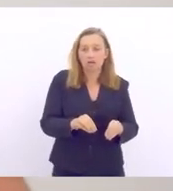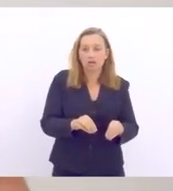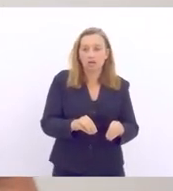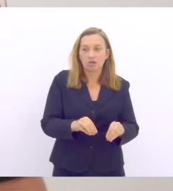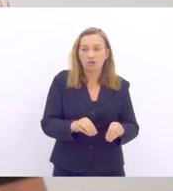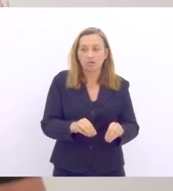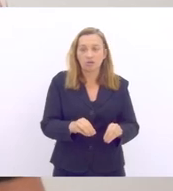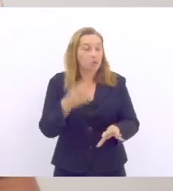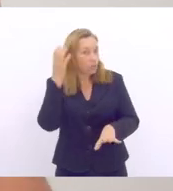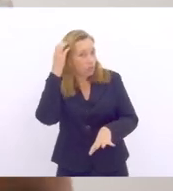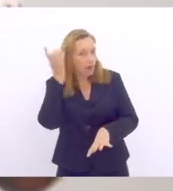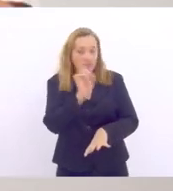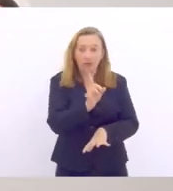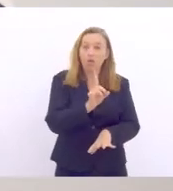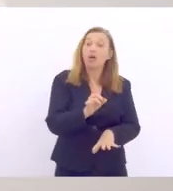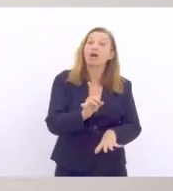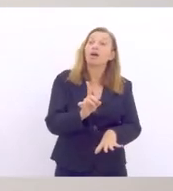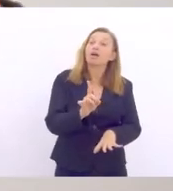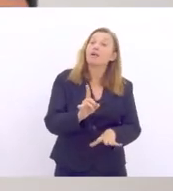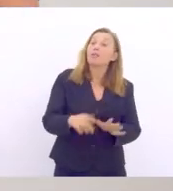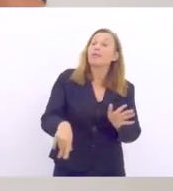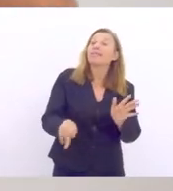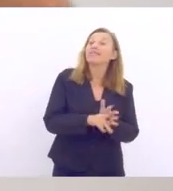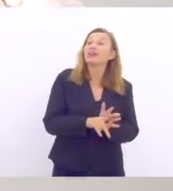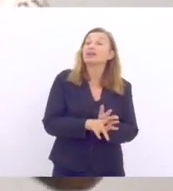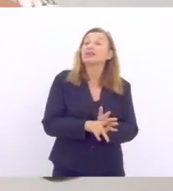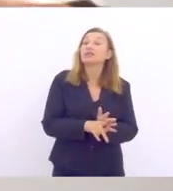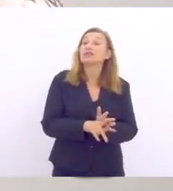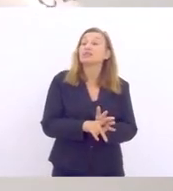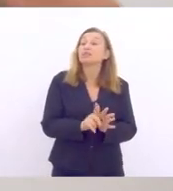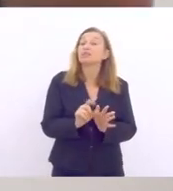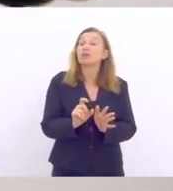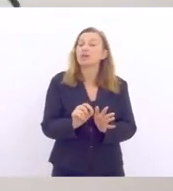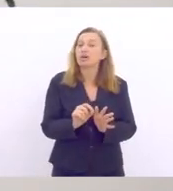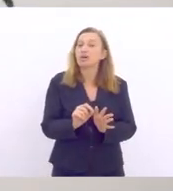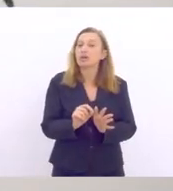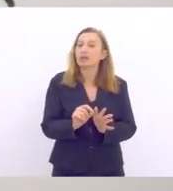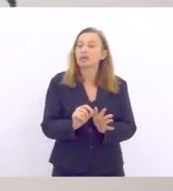marginalizar o torcedor, não. Faz parte para a gente poder